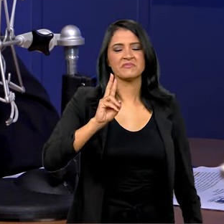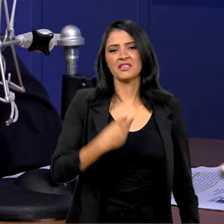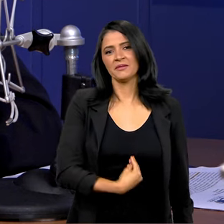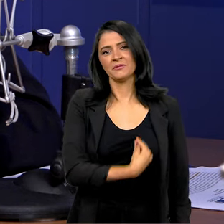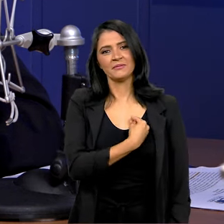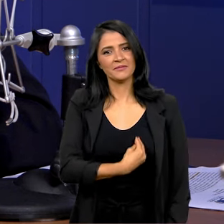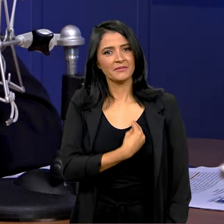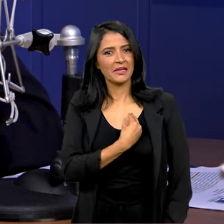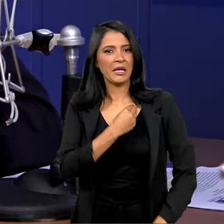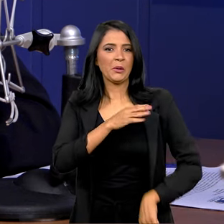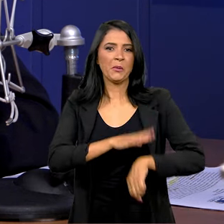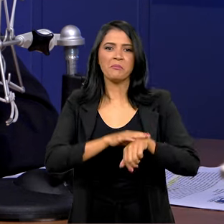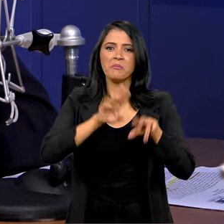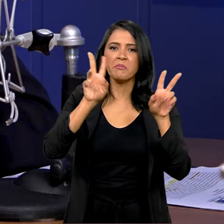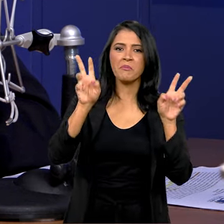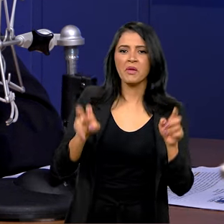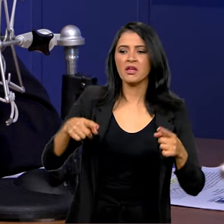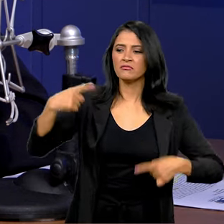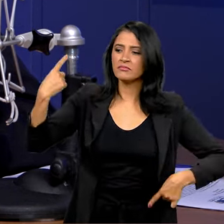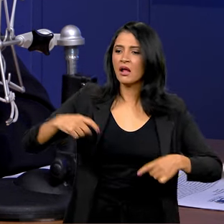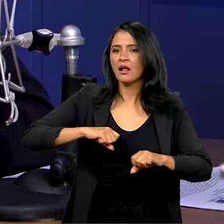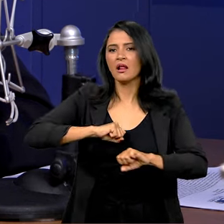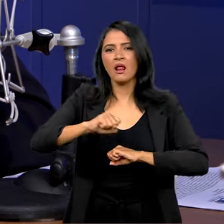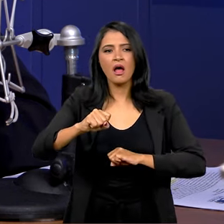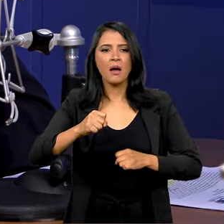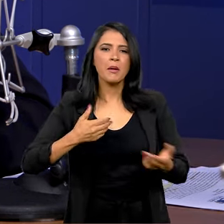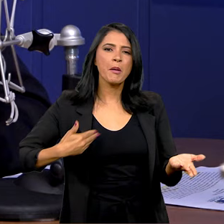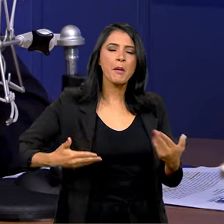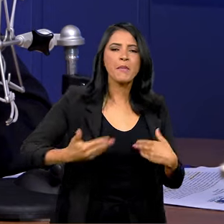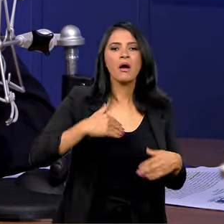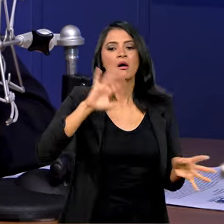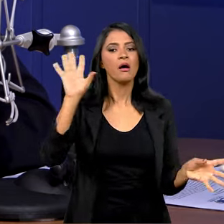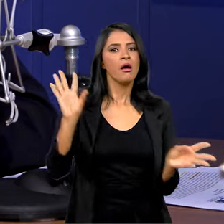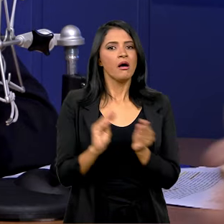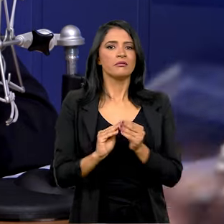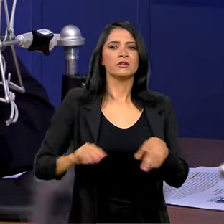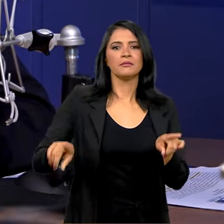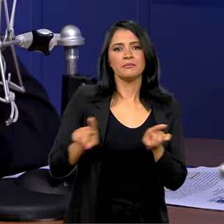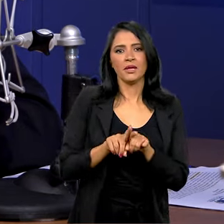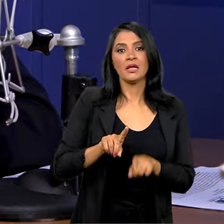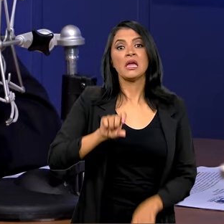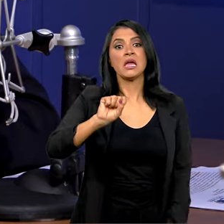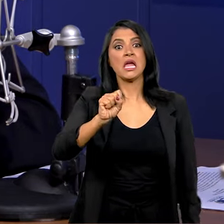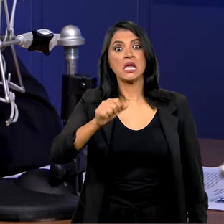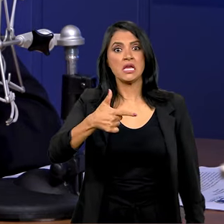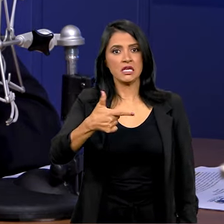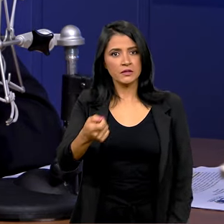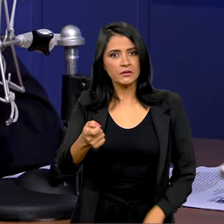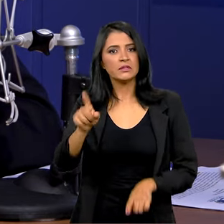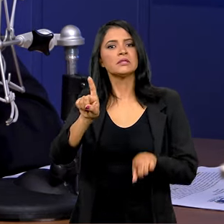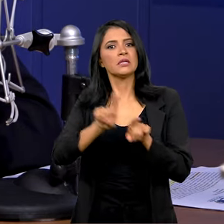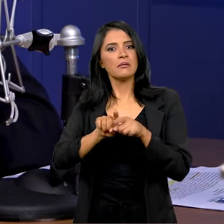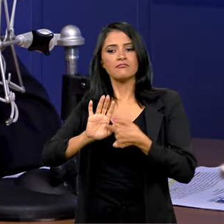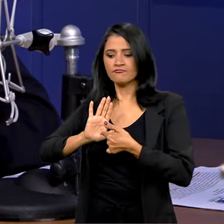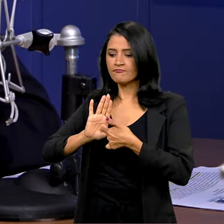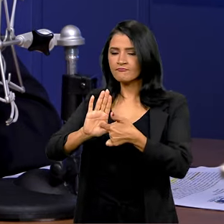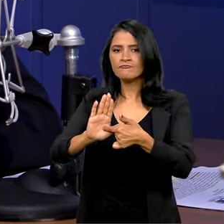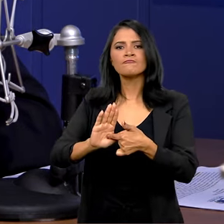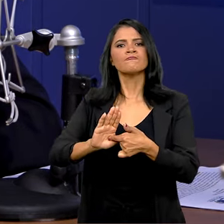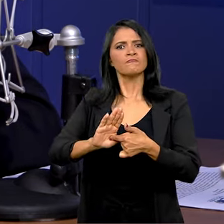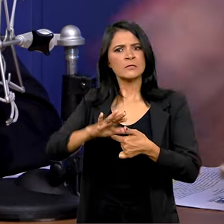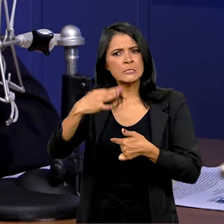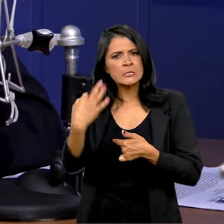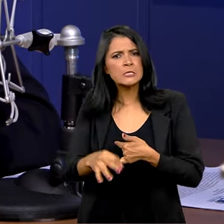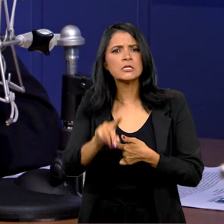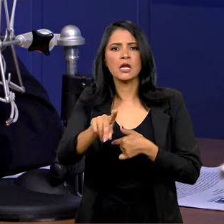sempre nas discussões nas considerações e o s20 trouxe isso também com muita força nas